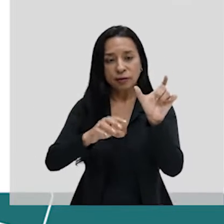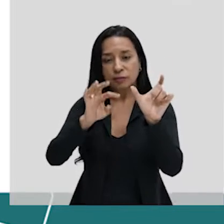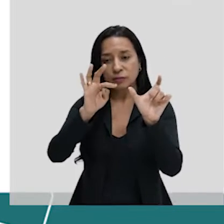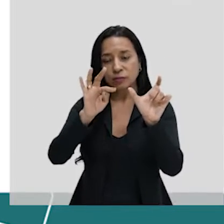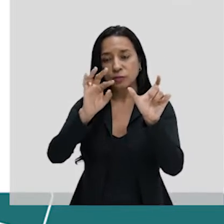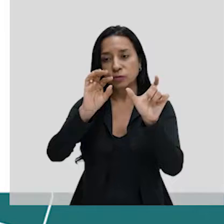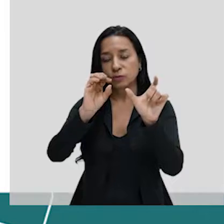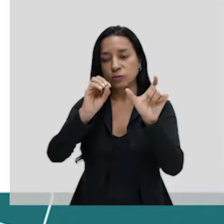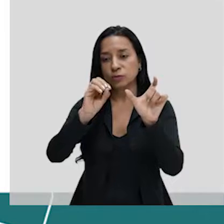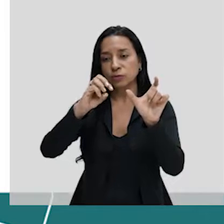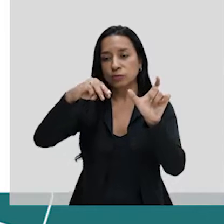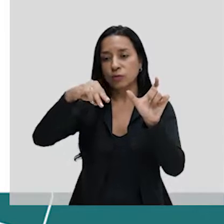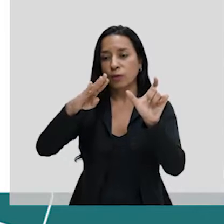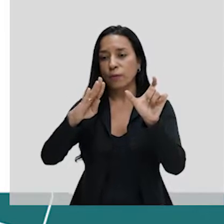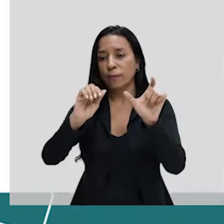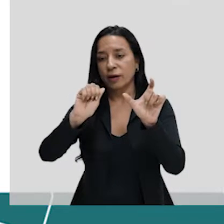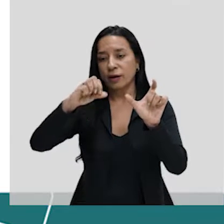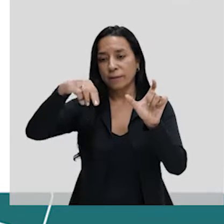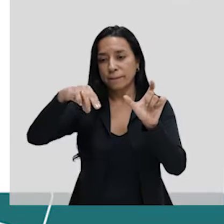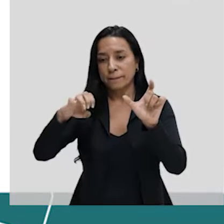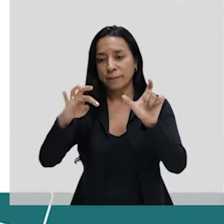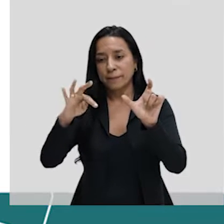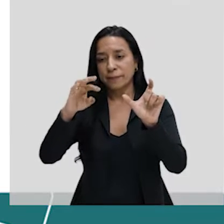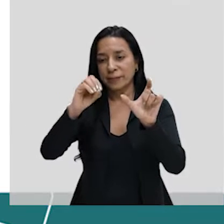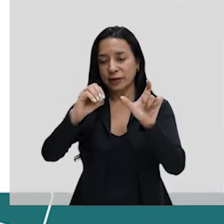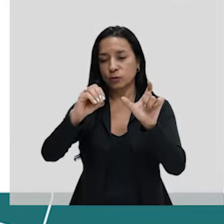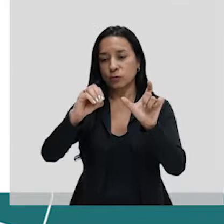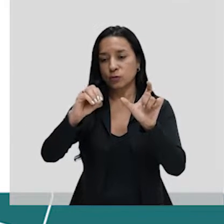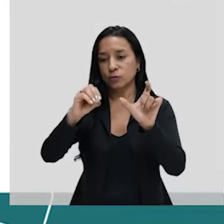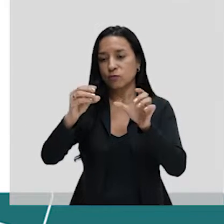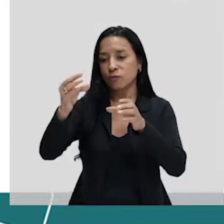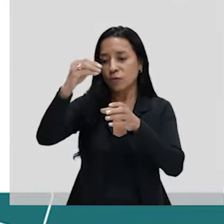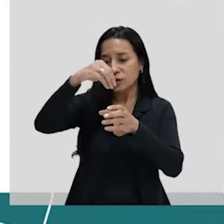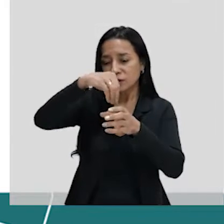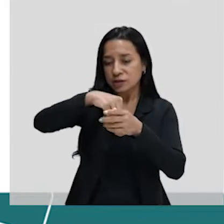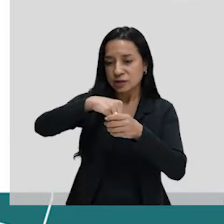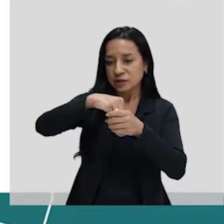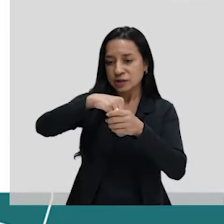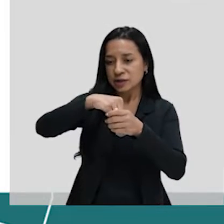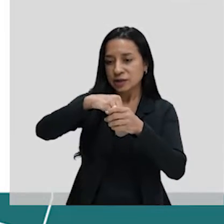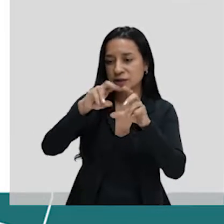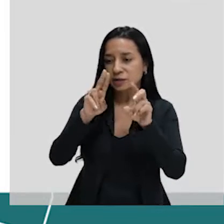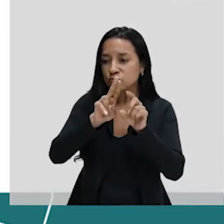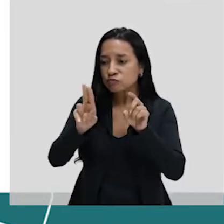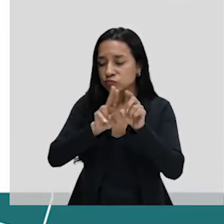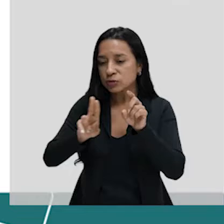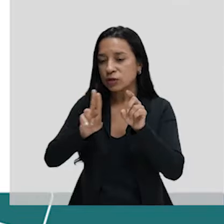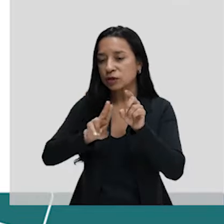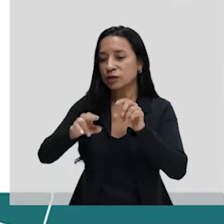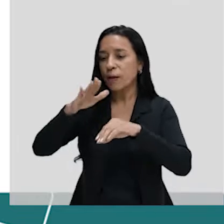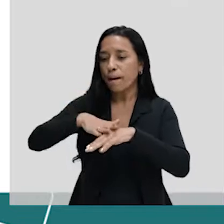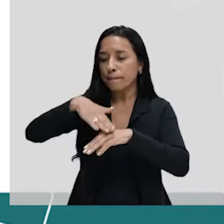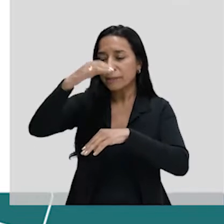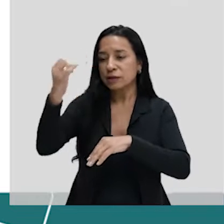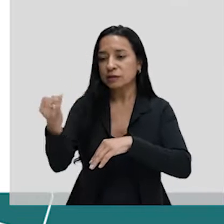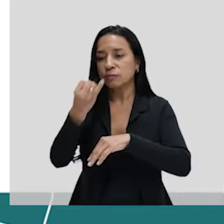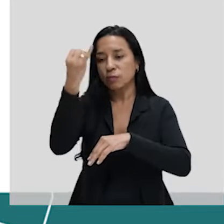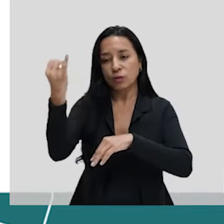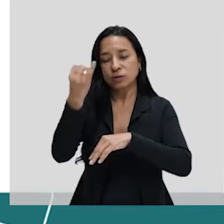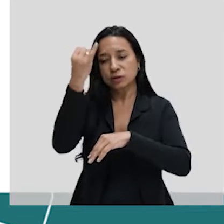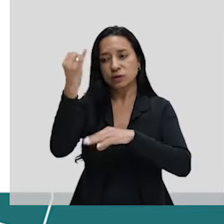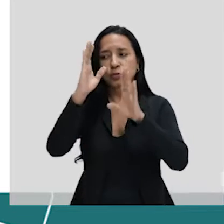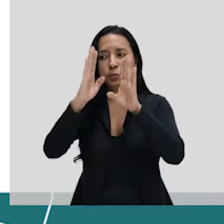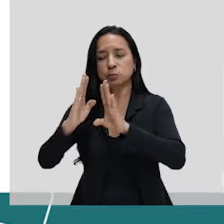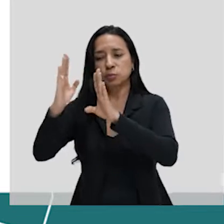vou colocar esse prédio na lista de prédios mais importantes para o Estado, ou para a cidade, ou para o país. Nesse caso, ele